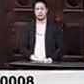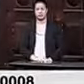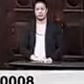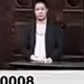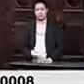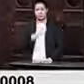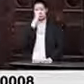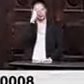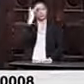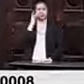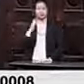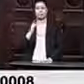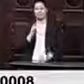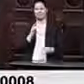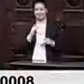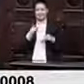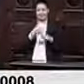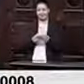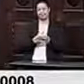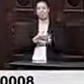candidatos ao ingresso no serviço público.